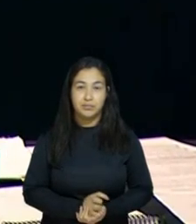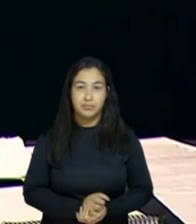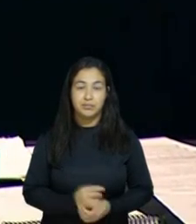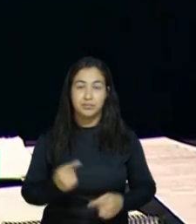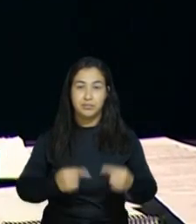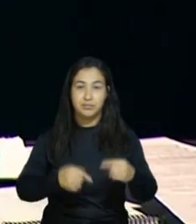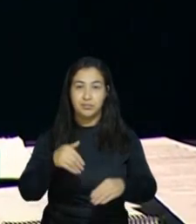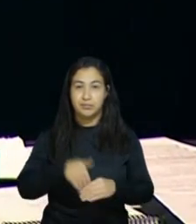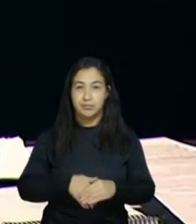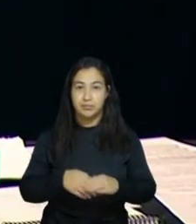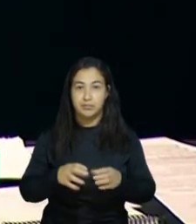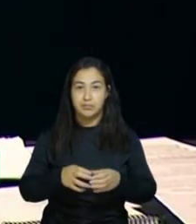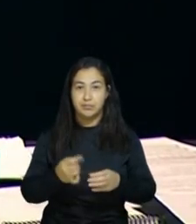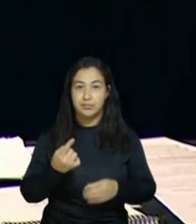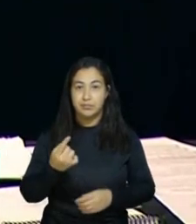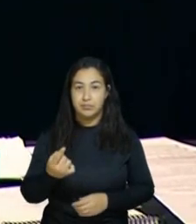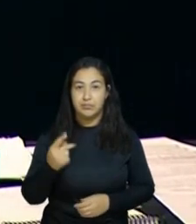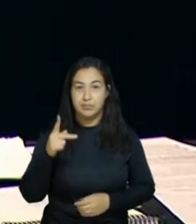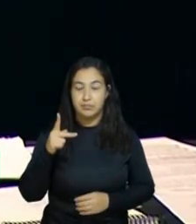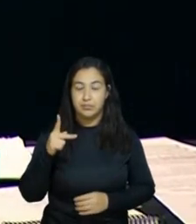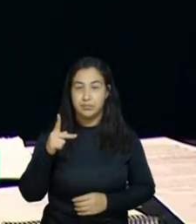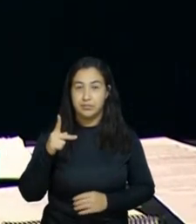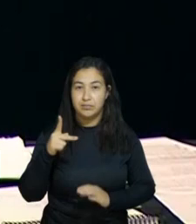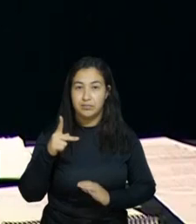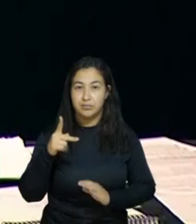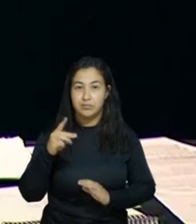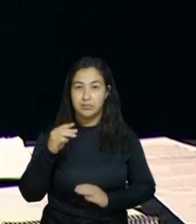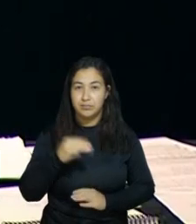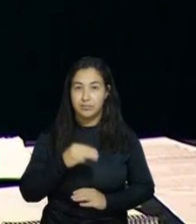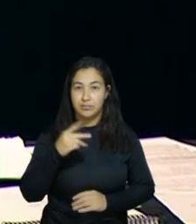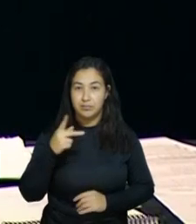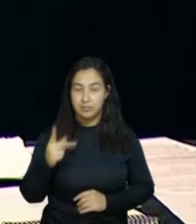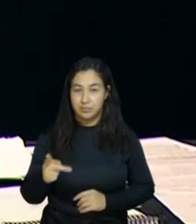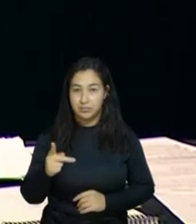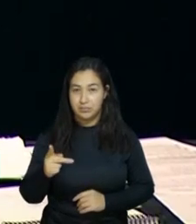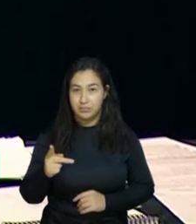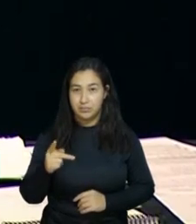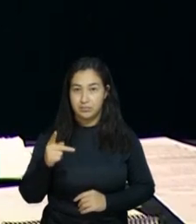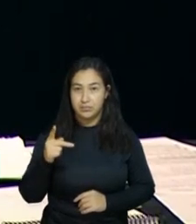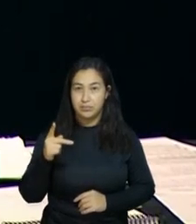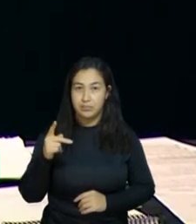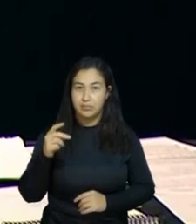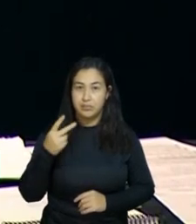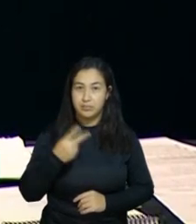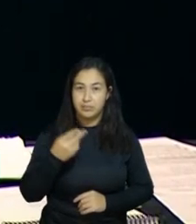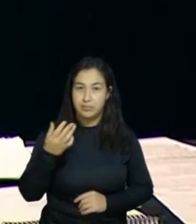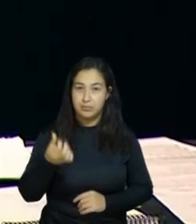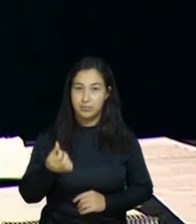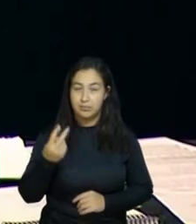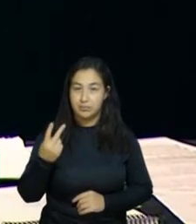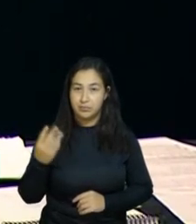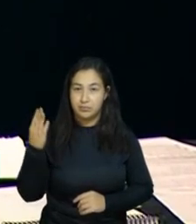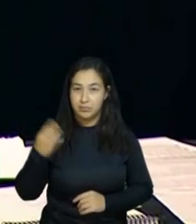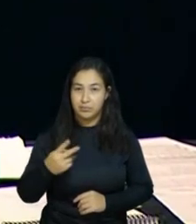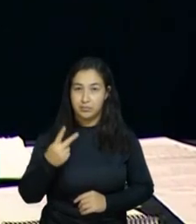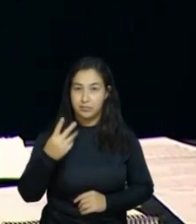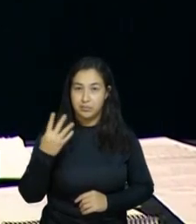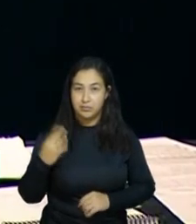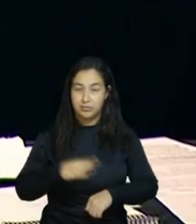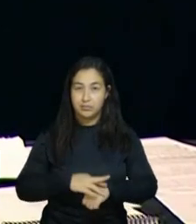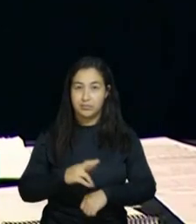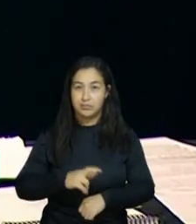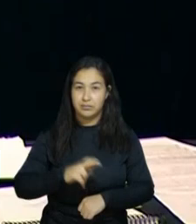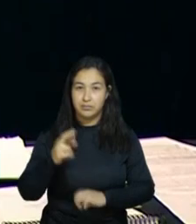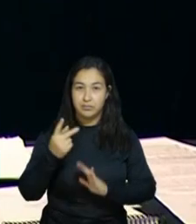Discussão e votação em turno único do projeto de conversão em lei de medida provisória, PCL 263/2024, autoria, Comissão de